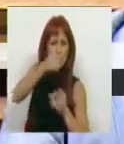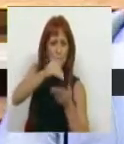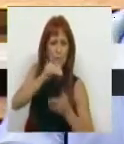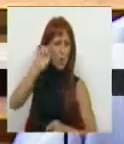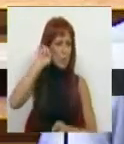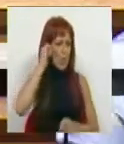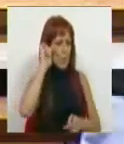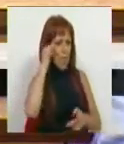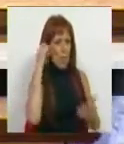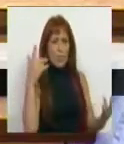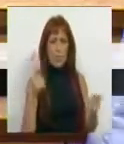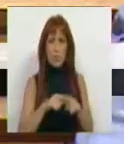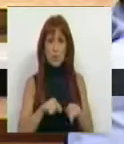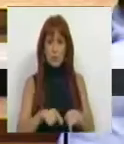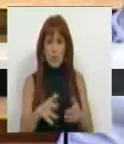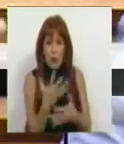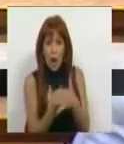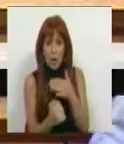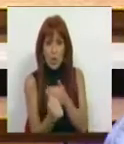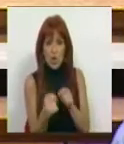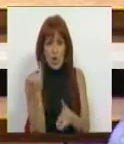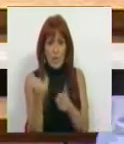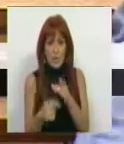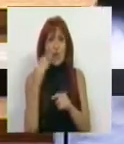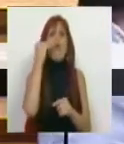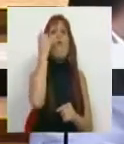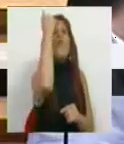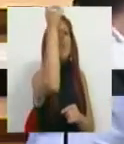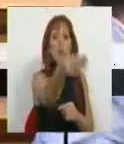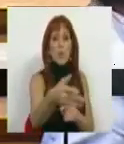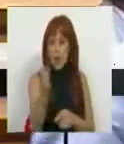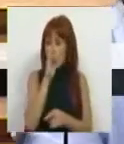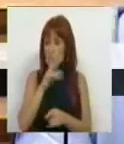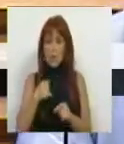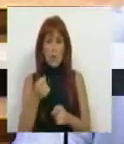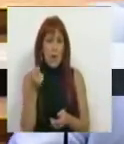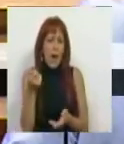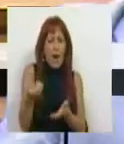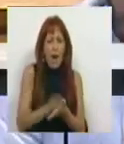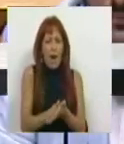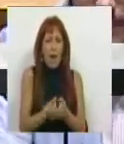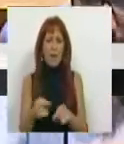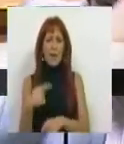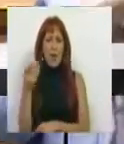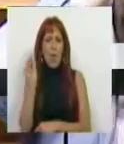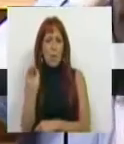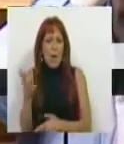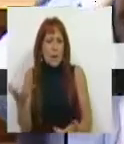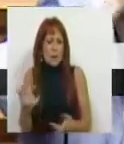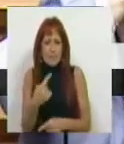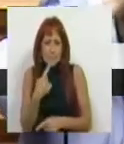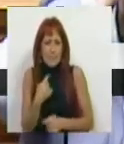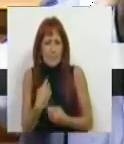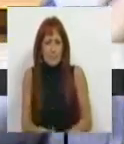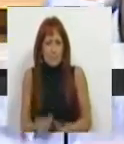de prejuízos que seriam deduzidos a impostos futuros. É, na prática, uma borla aos bancos. É